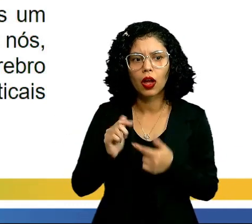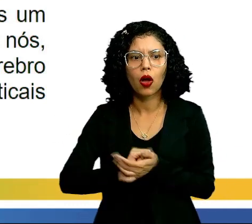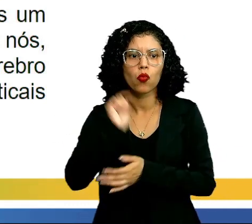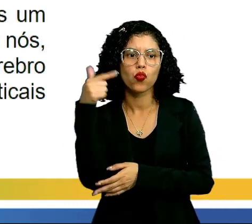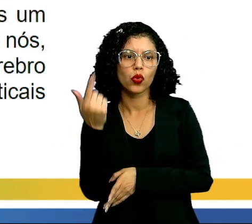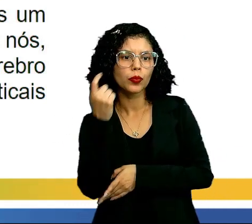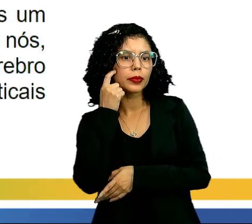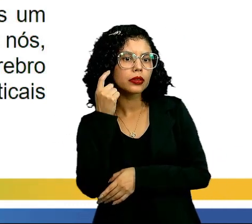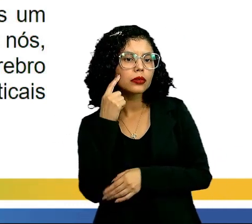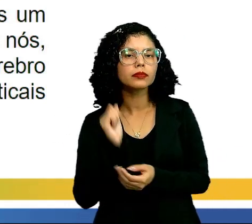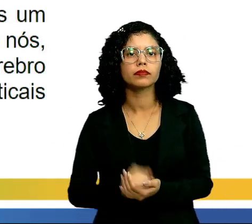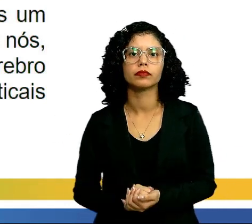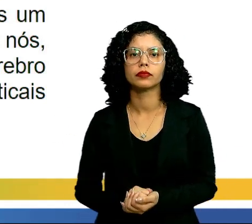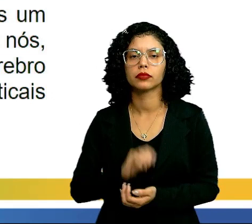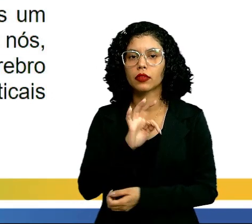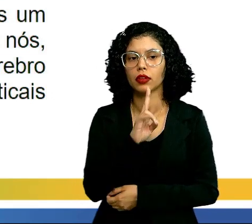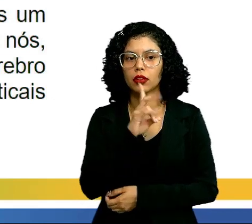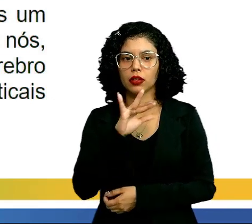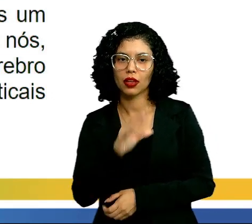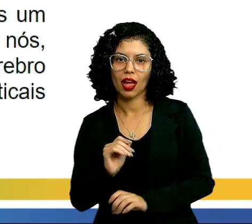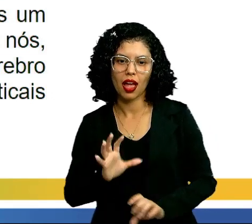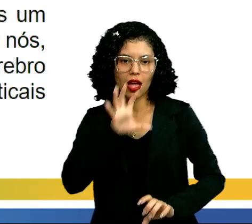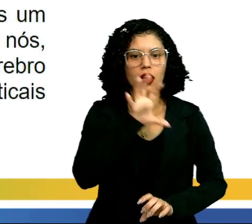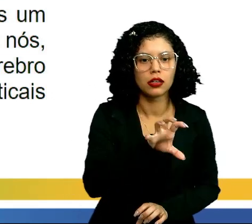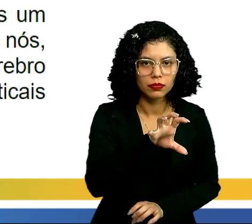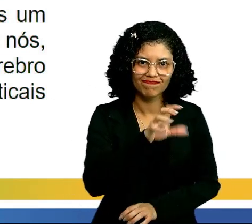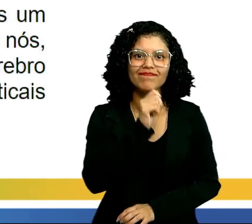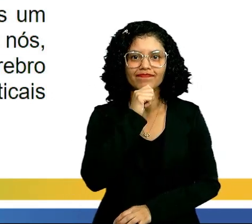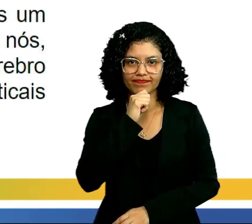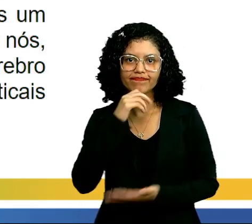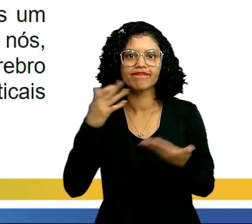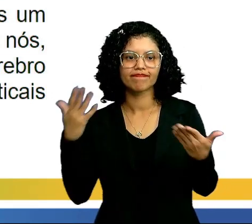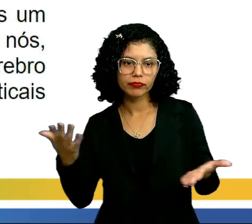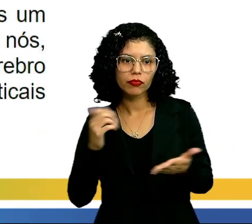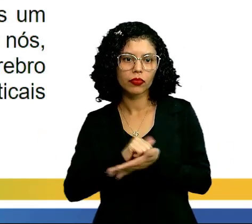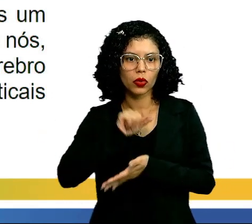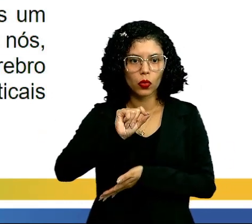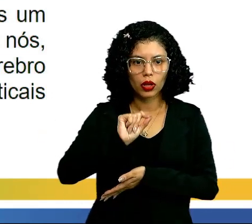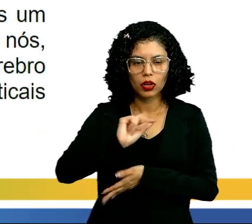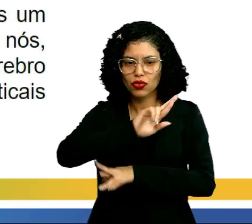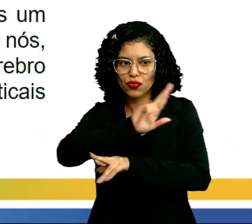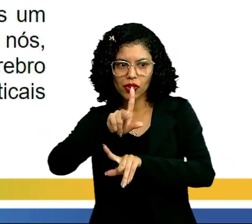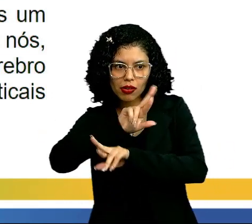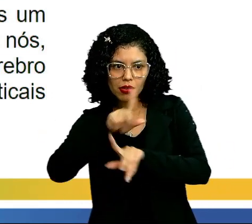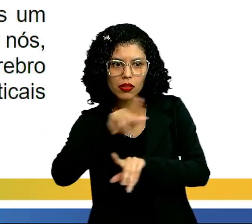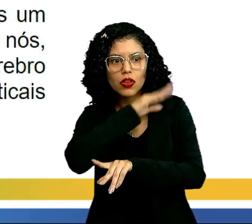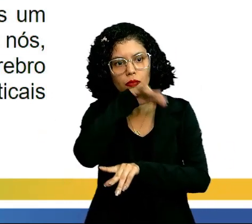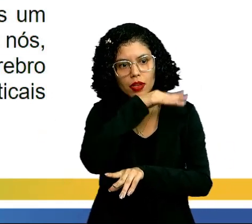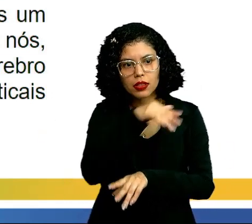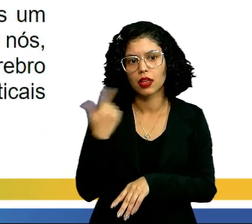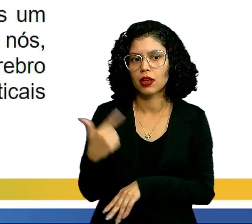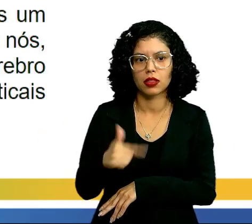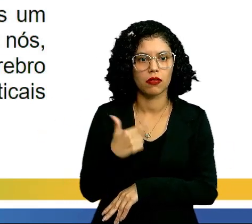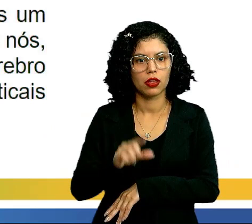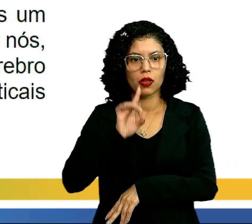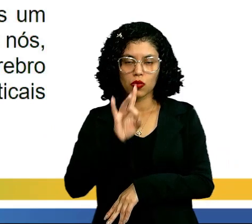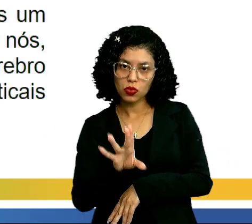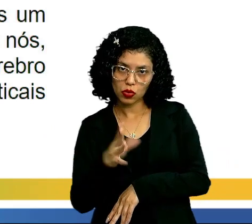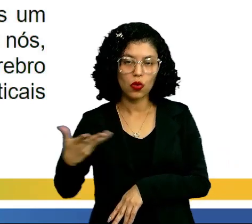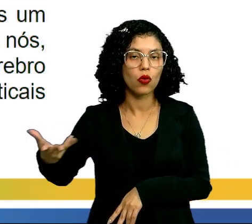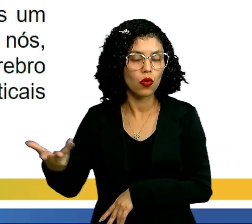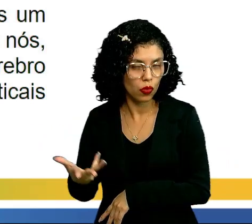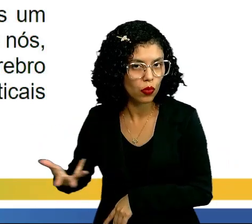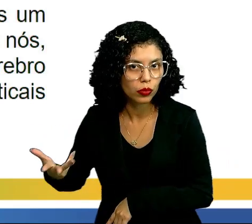o outro pensa que está sendo atacado. O que nos diferencia dos animais é